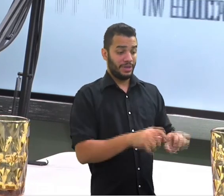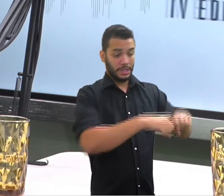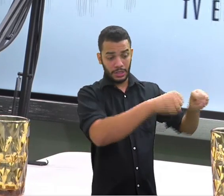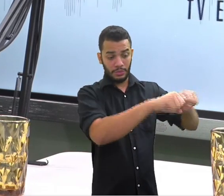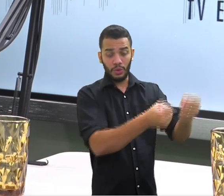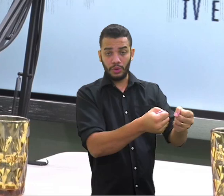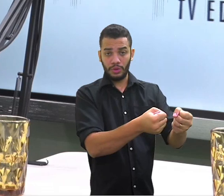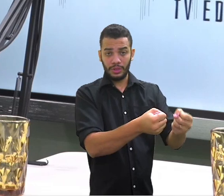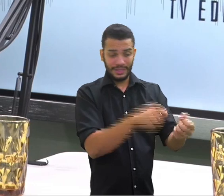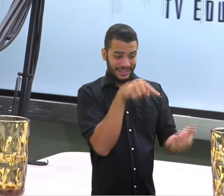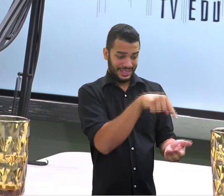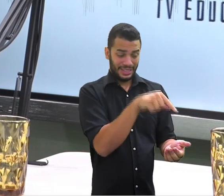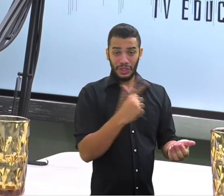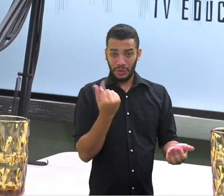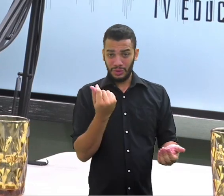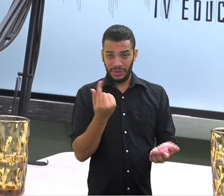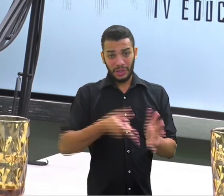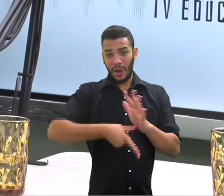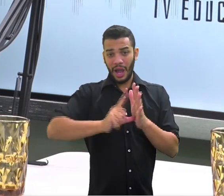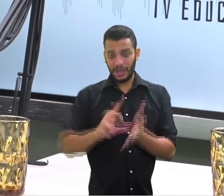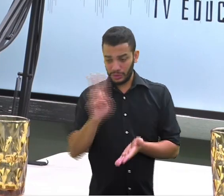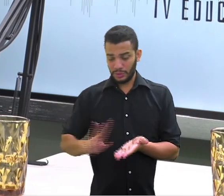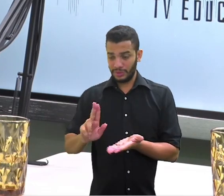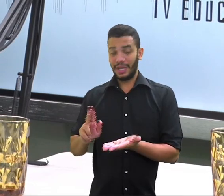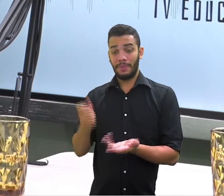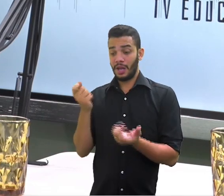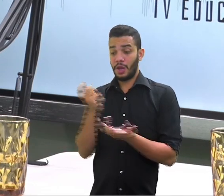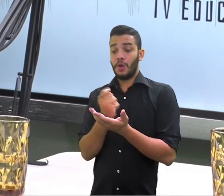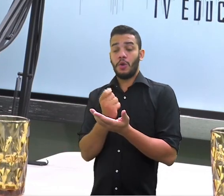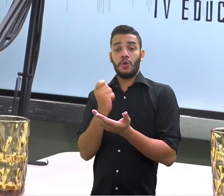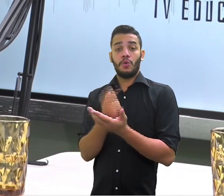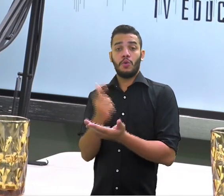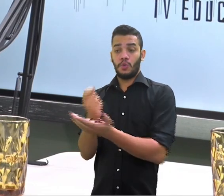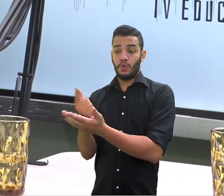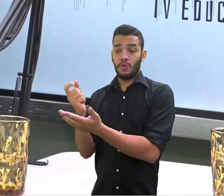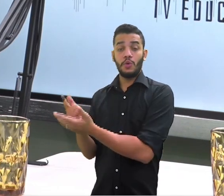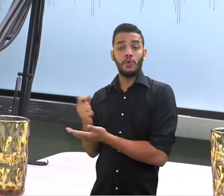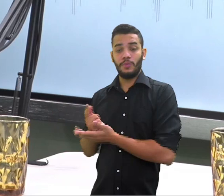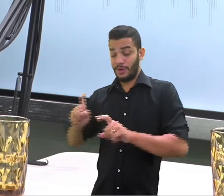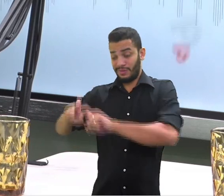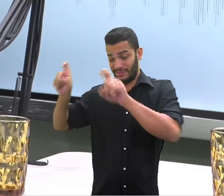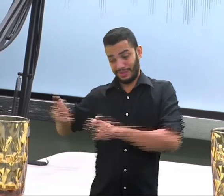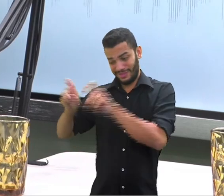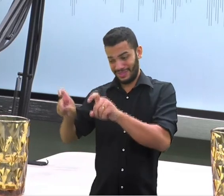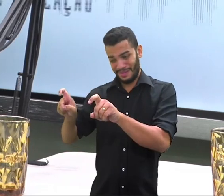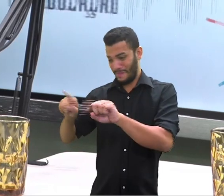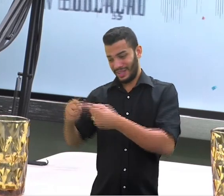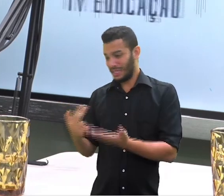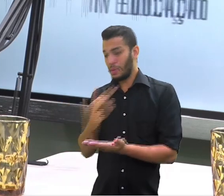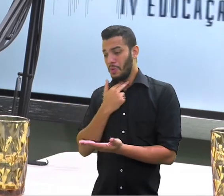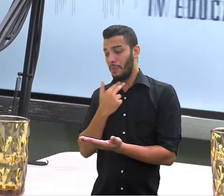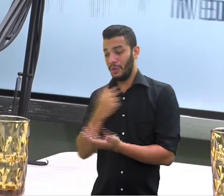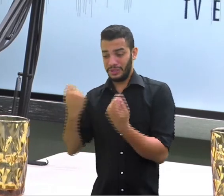quadra. Por quê? Ela precisa daquela carteira, o aluno precisa sentar. Então tem que dar prioridade para aquilo, uma coisa que já foi paga,